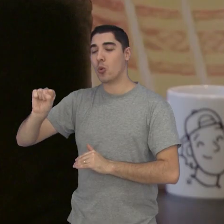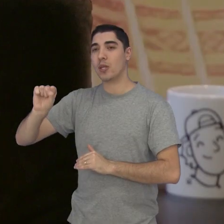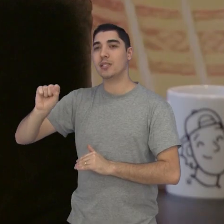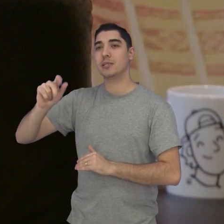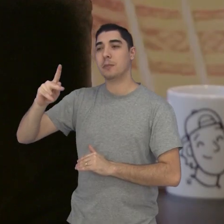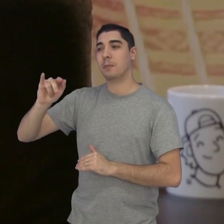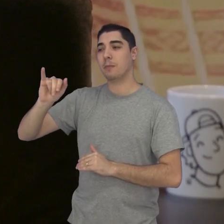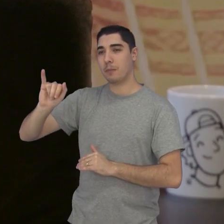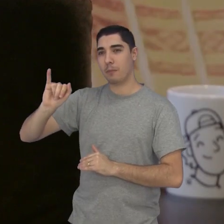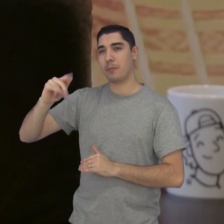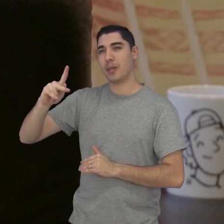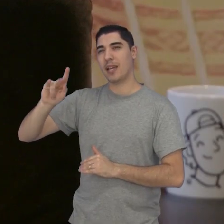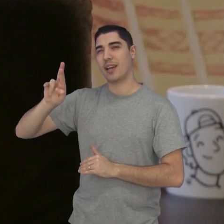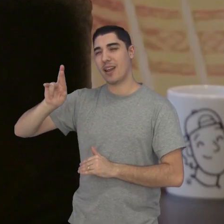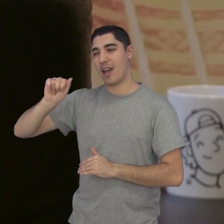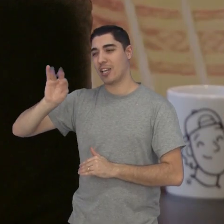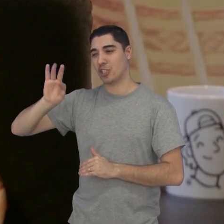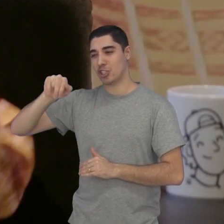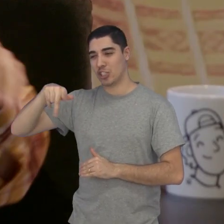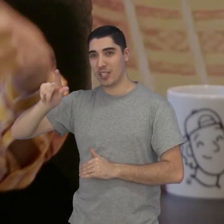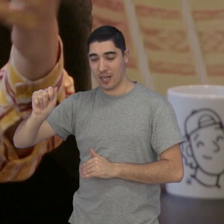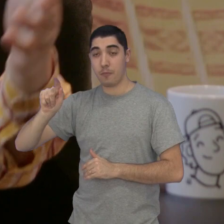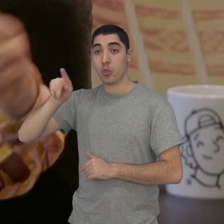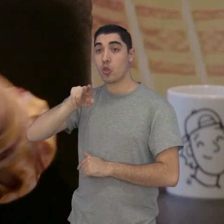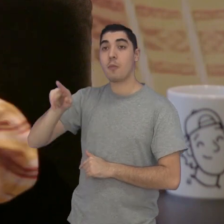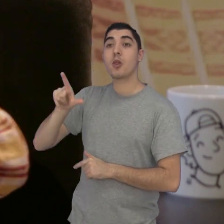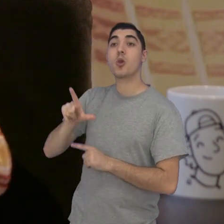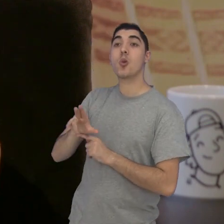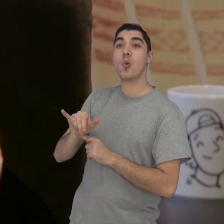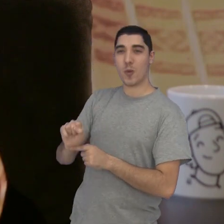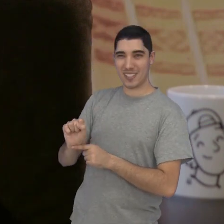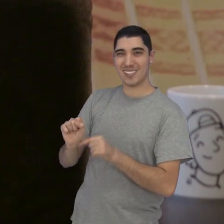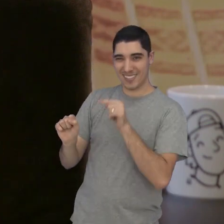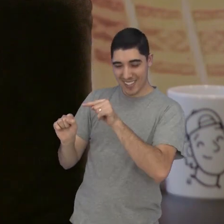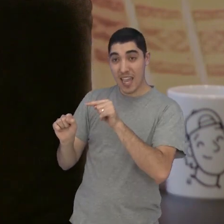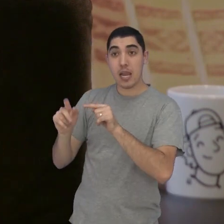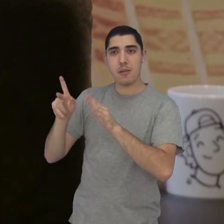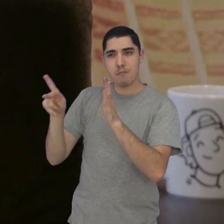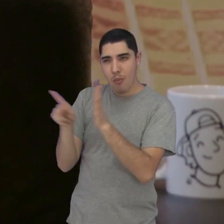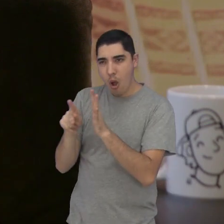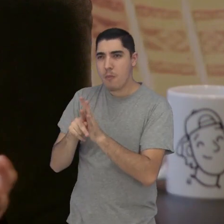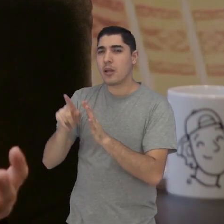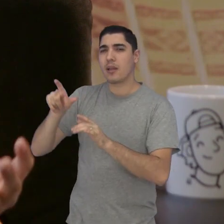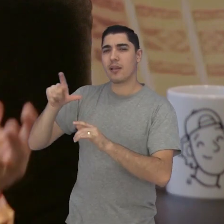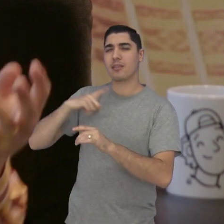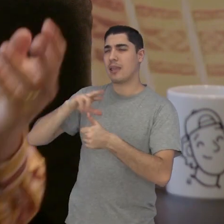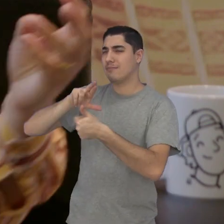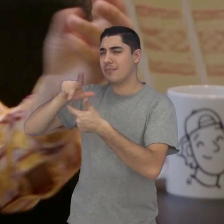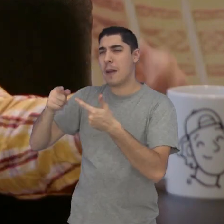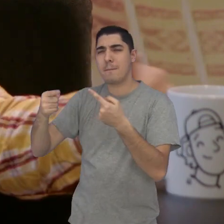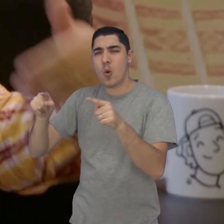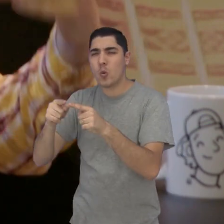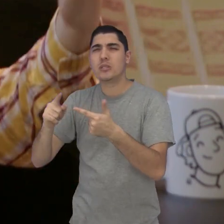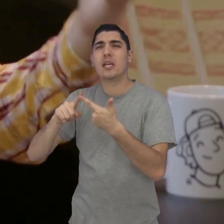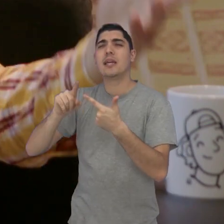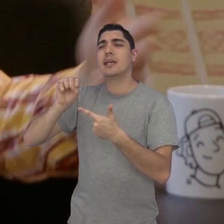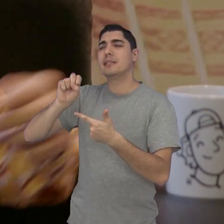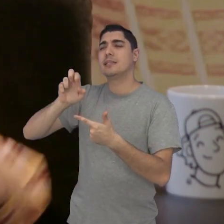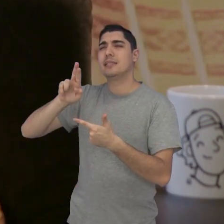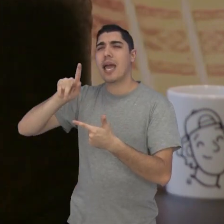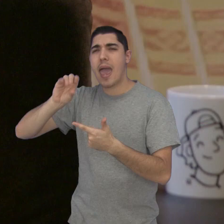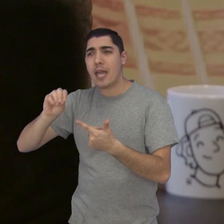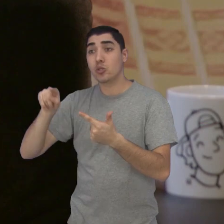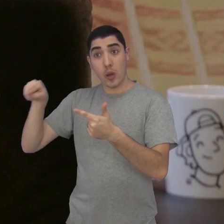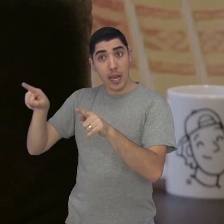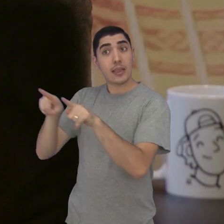Santos. Um dos maiores compositores do Brasil, não escreveu só para o Mazzaropi, outros grandes artistas, Cascatinhana, Sérgio Reis, Afá